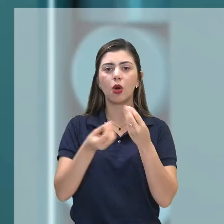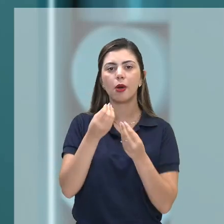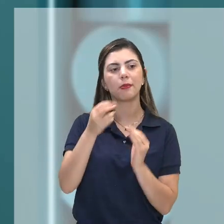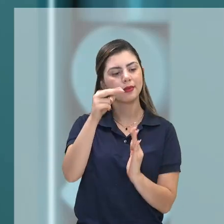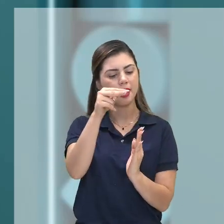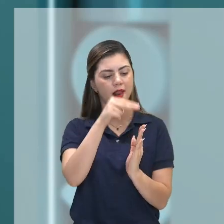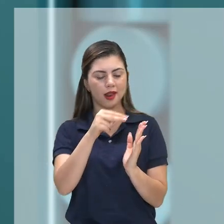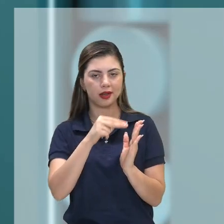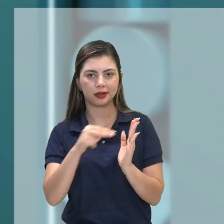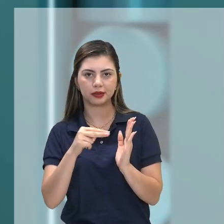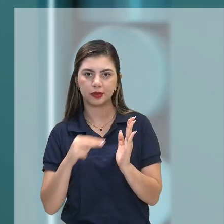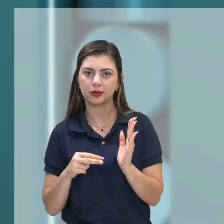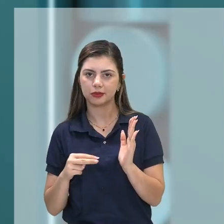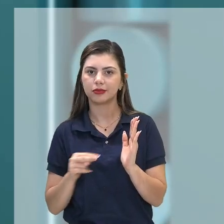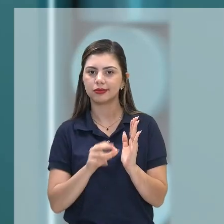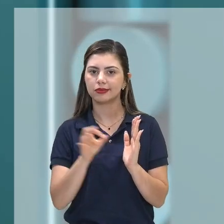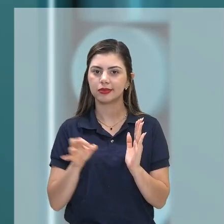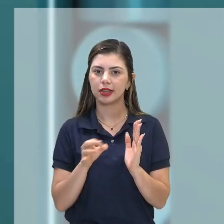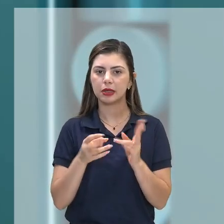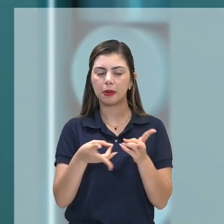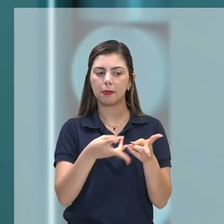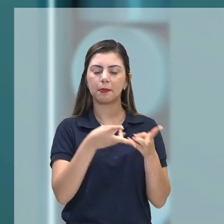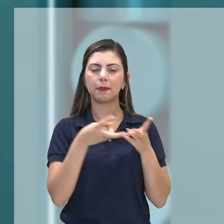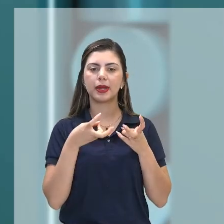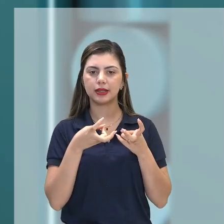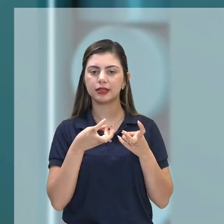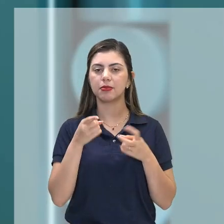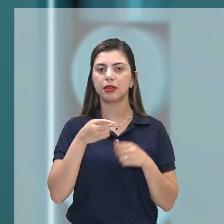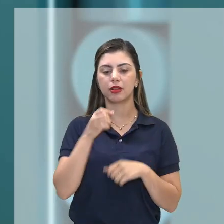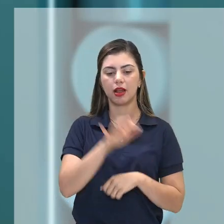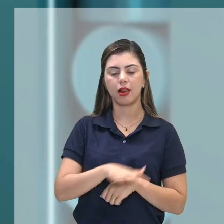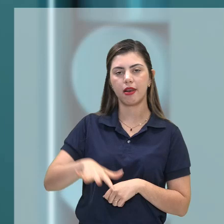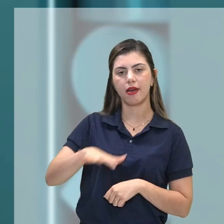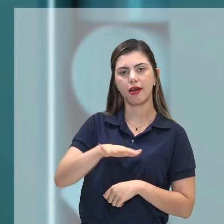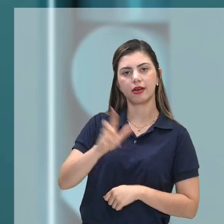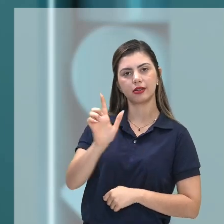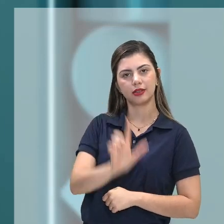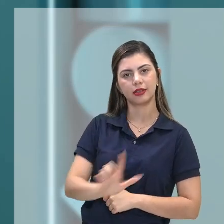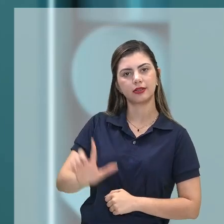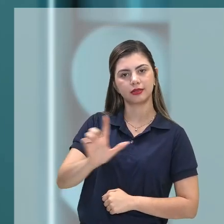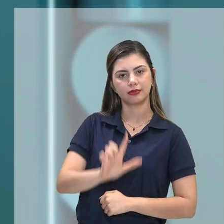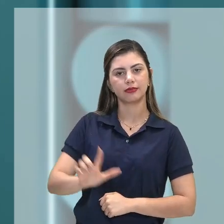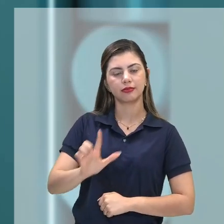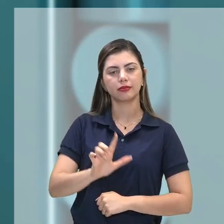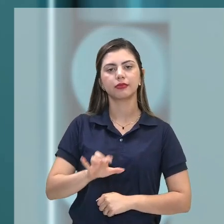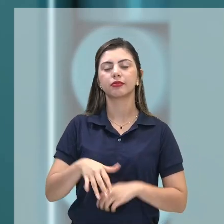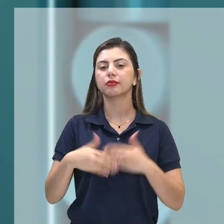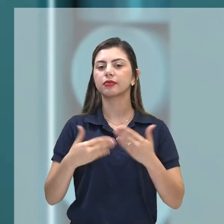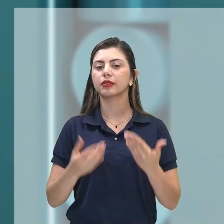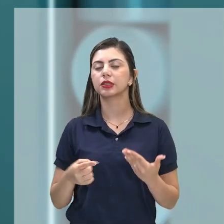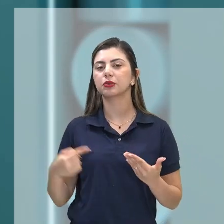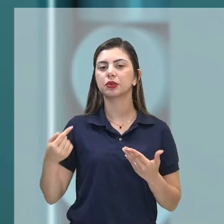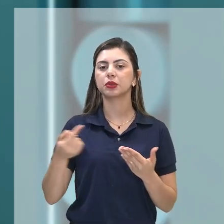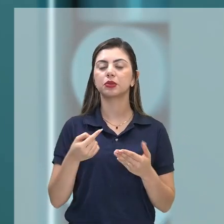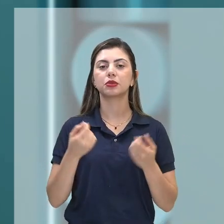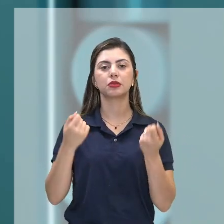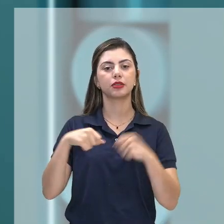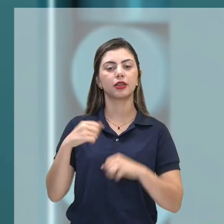né? Olhando aí esse olhar literário e para que a gente possa